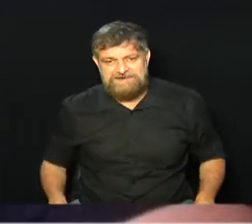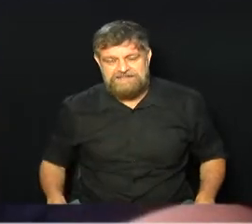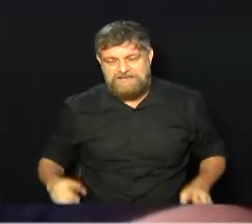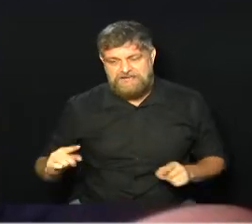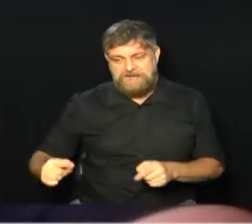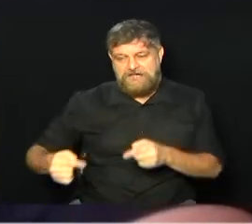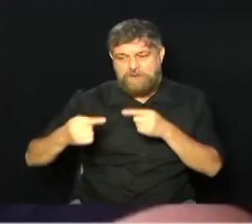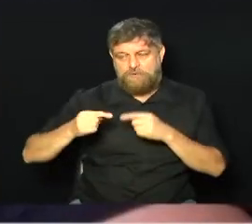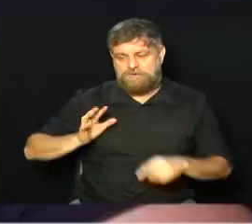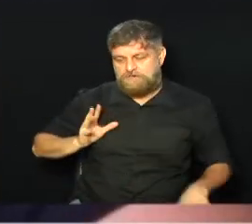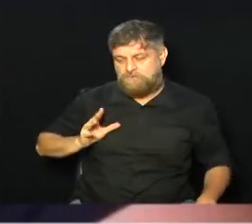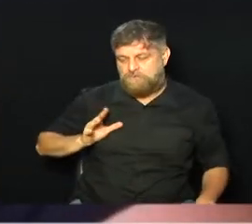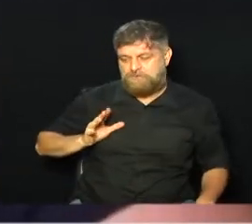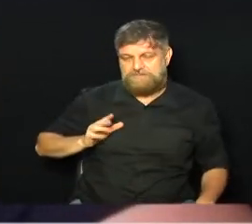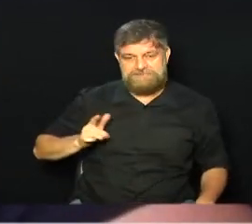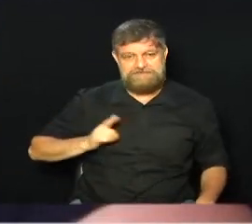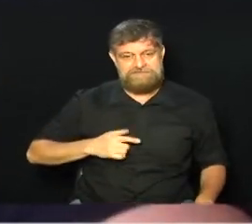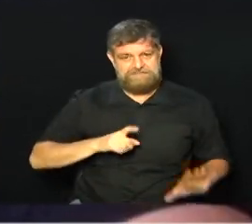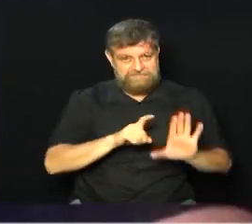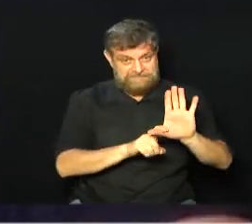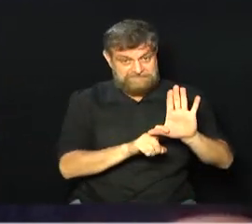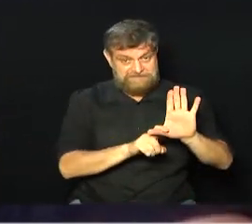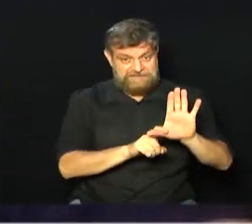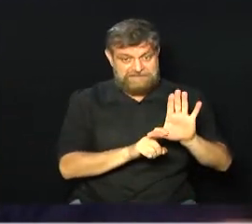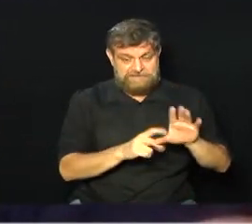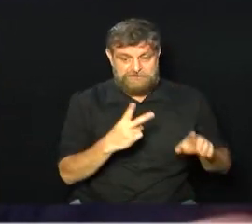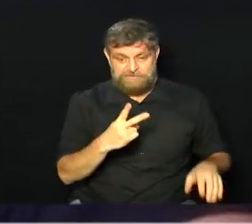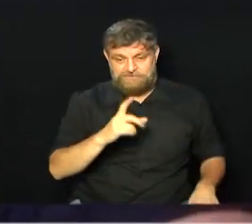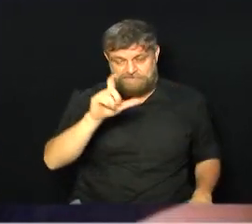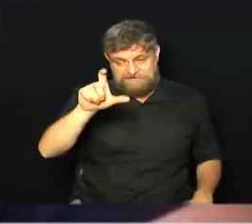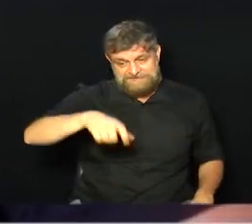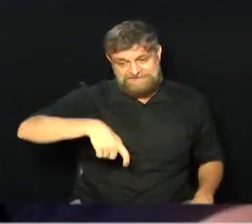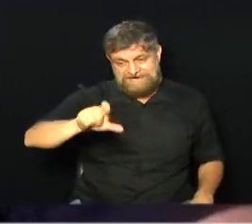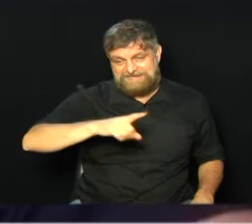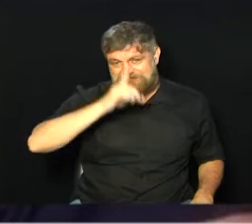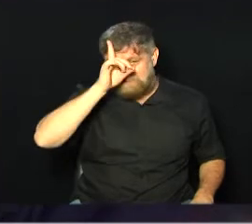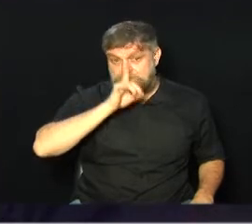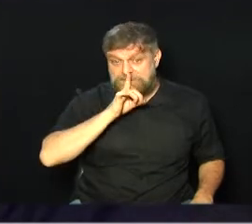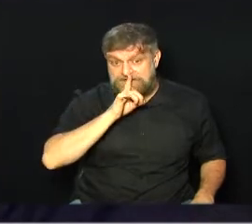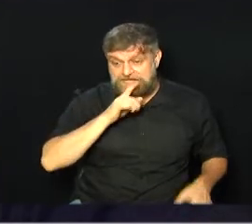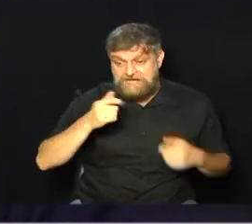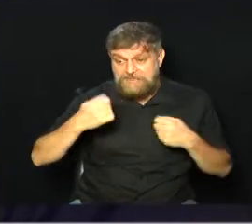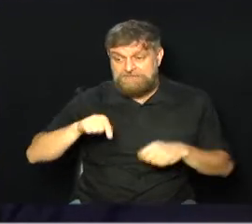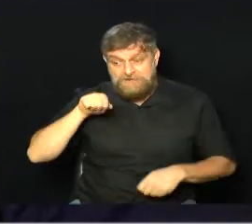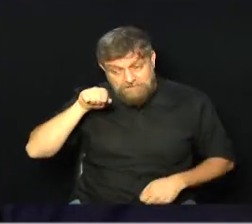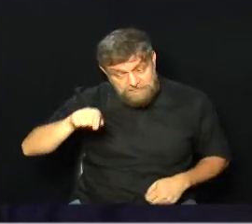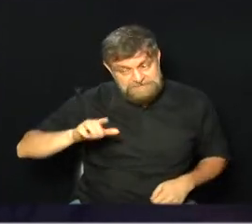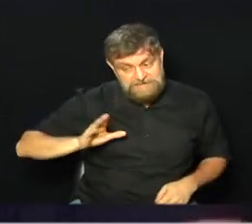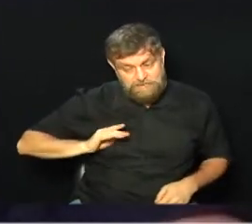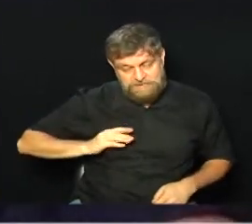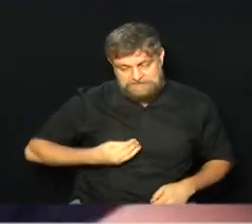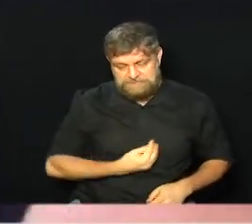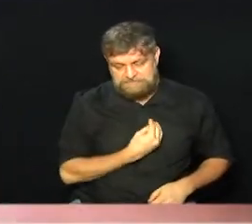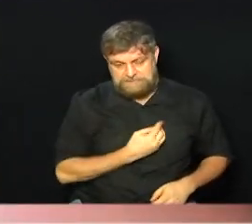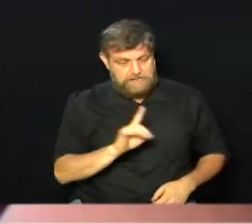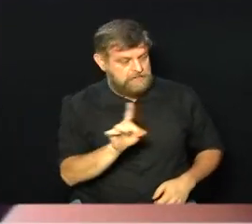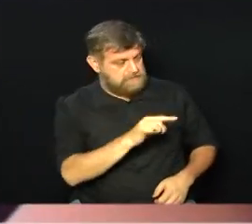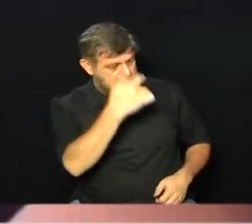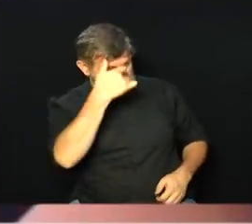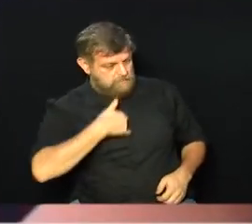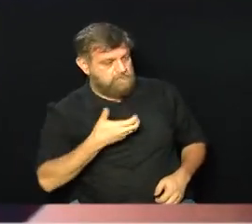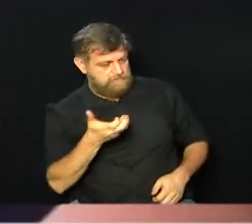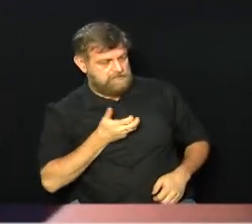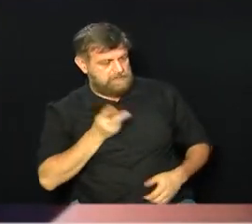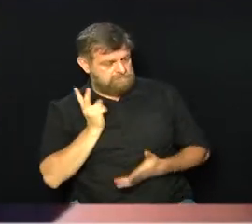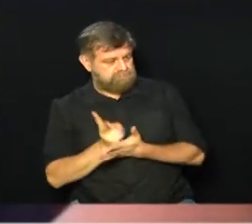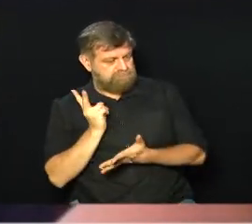contra o Corinthians e eu estava pendurado. Ele falou assim: Eduardo, você quer sair porque preciso de você no jogo contra o Corinthians. Eu falei assim: não, eu